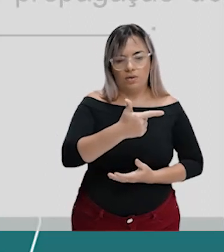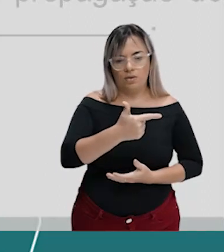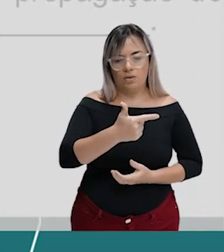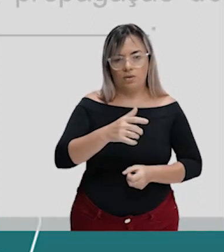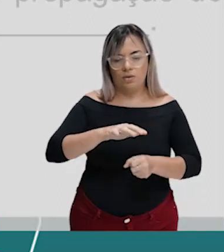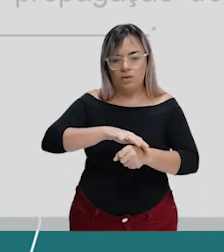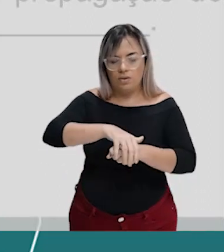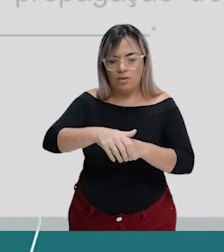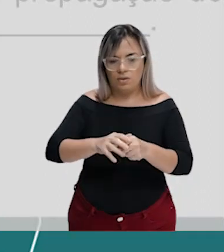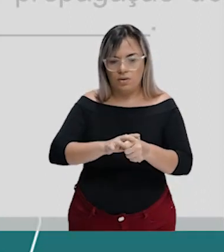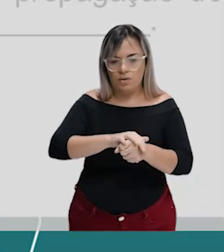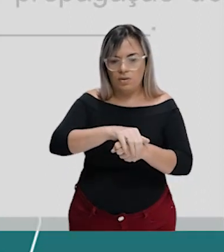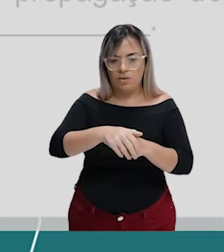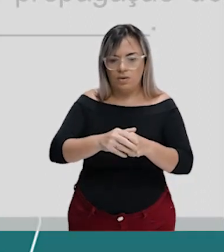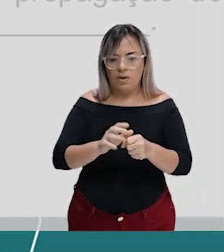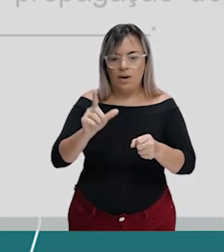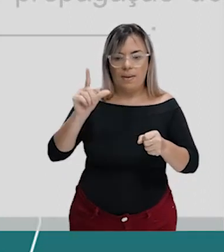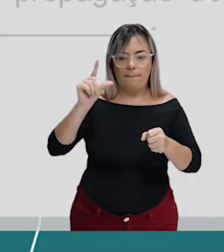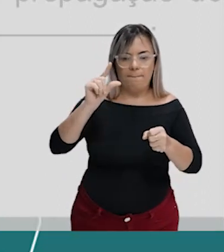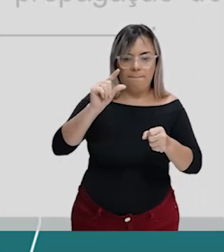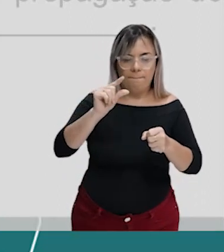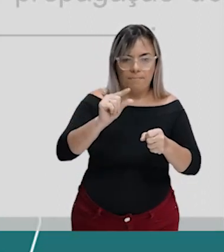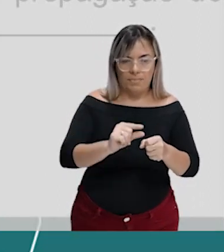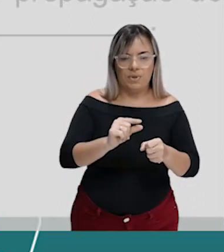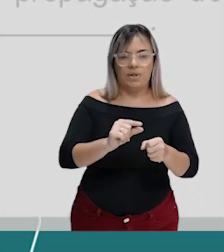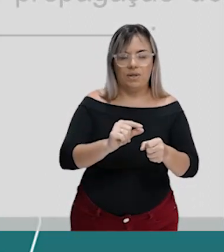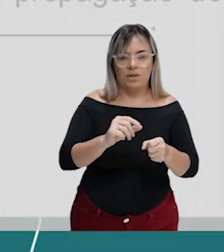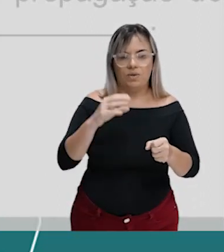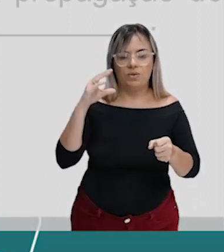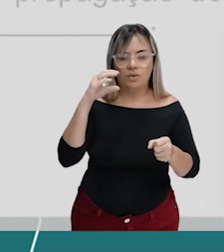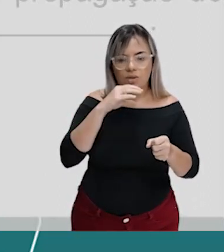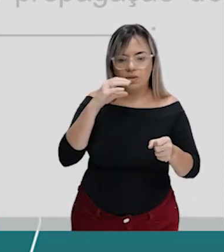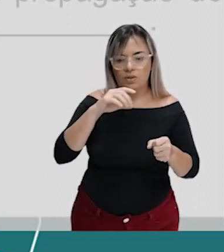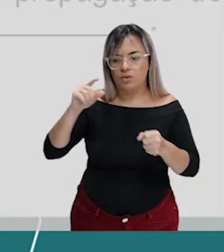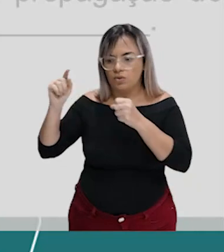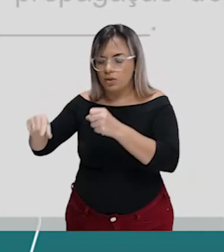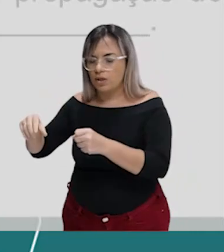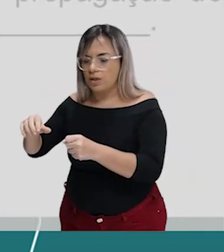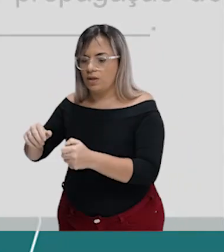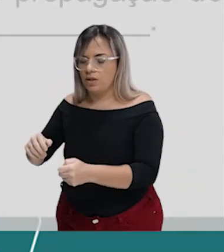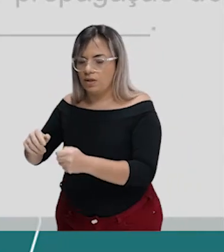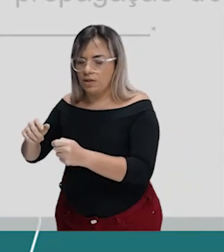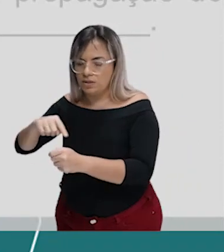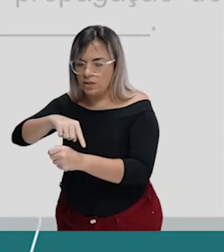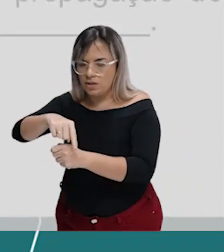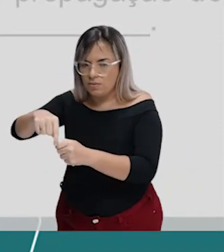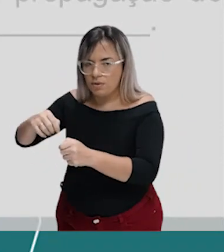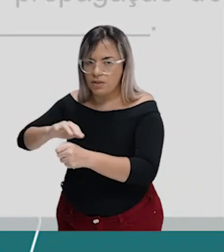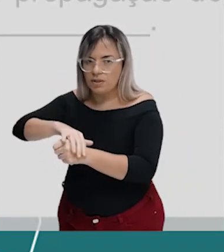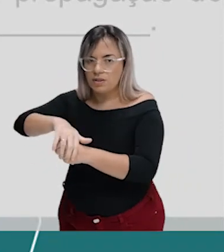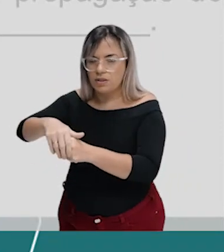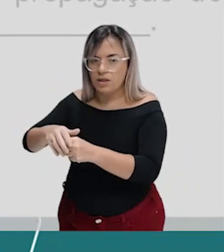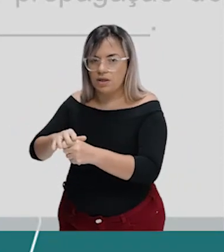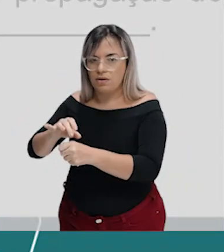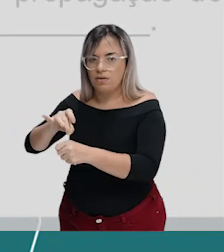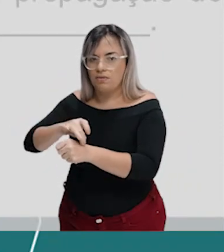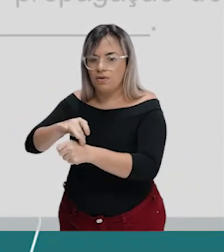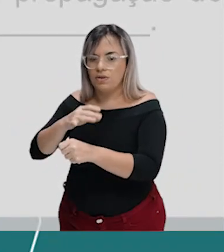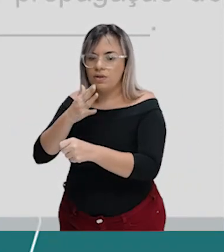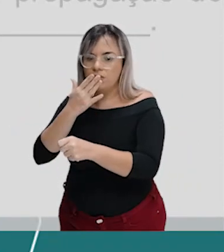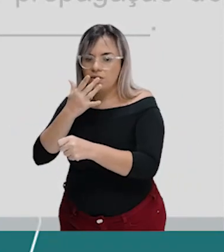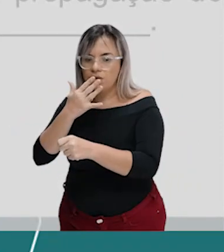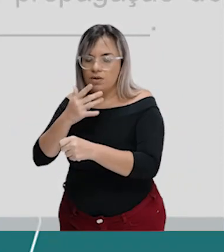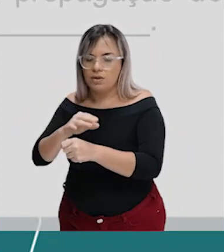bem polida, ela vai ficar menos quente do que a revestida, né, com tinta preta. E a 3, nós estamos falando